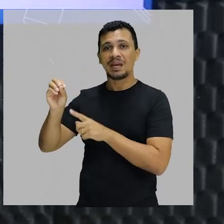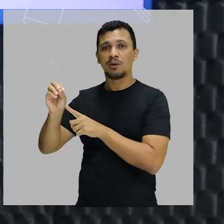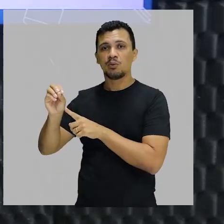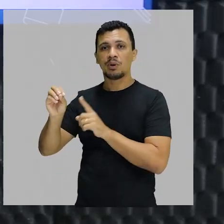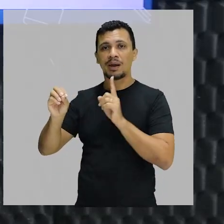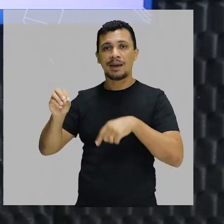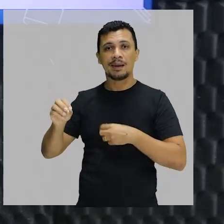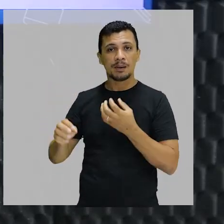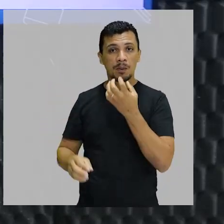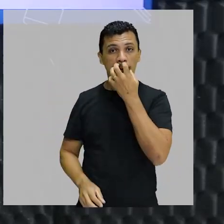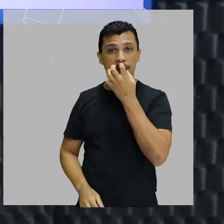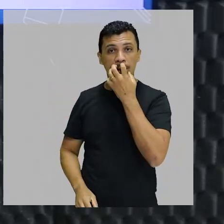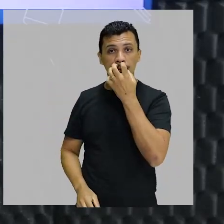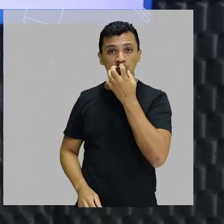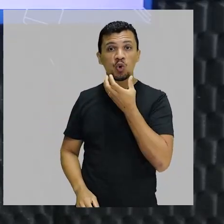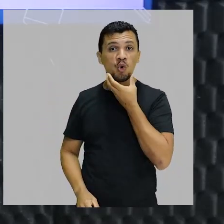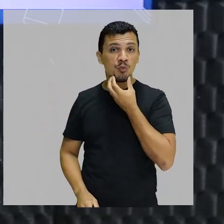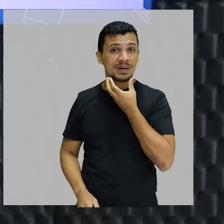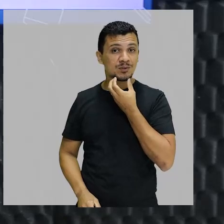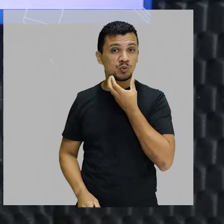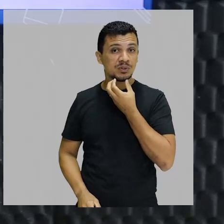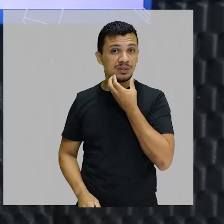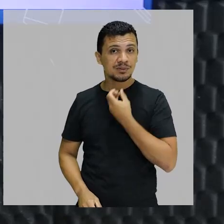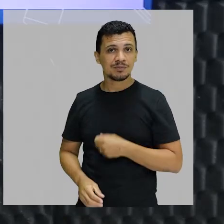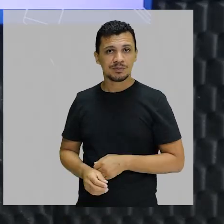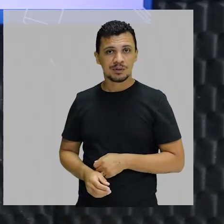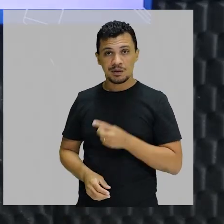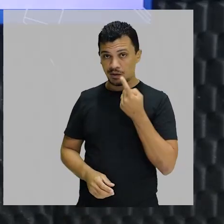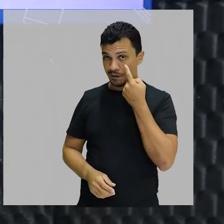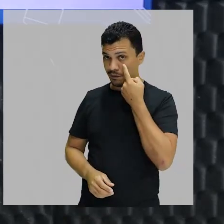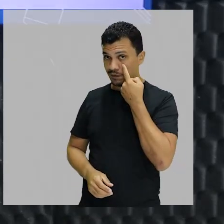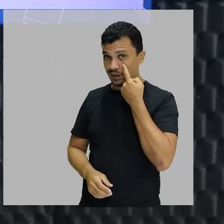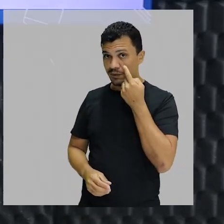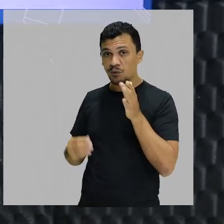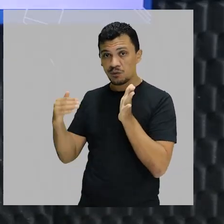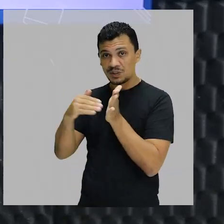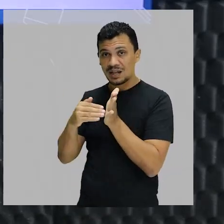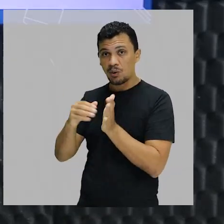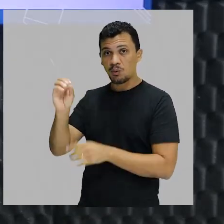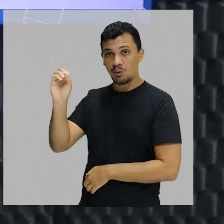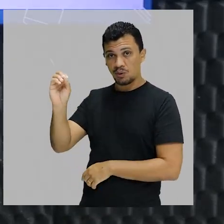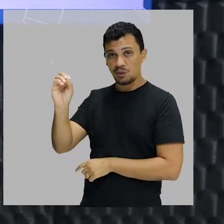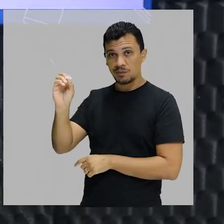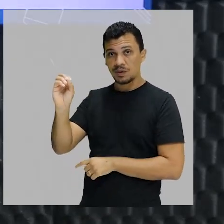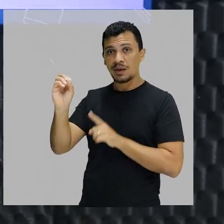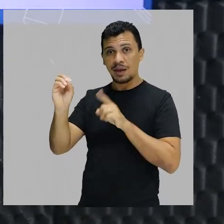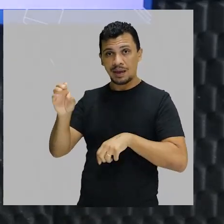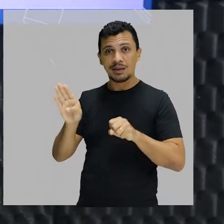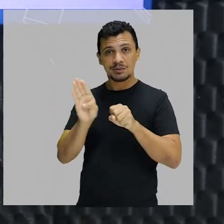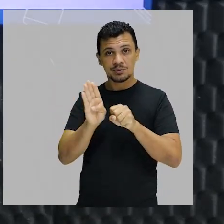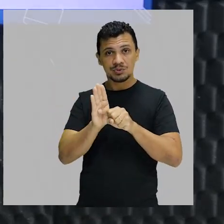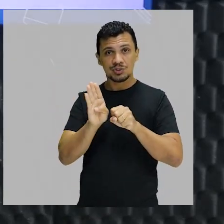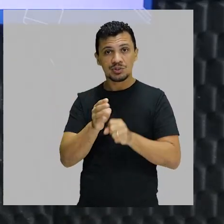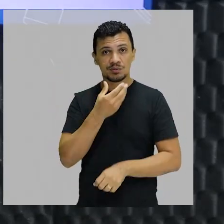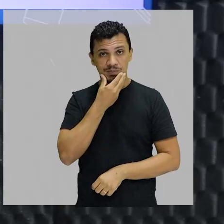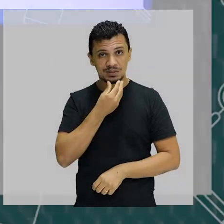cão, el perro, tá? Termina com O, então é um substantivo